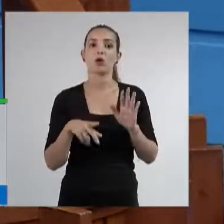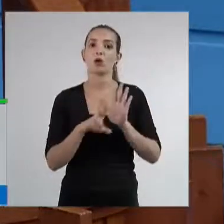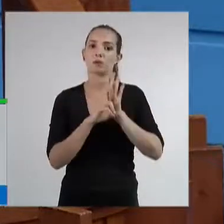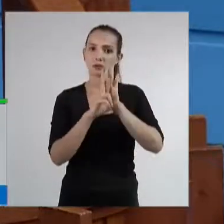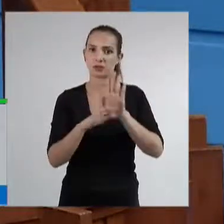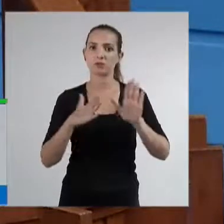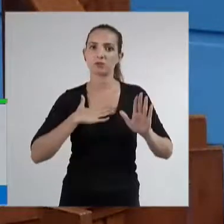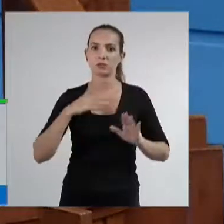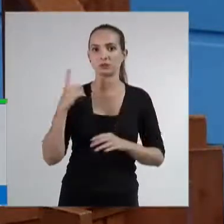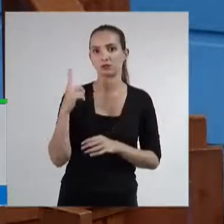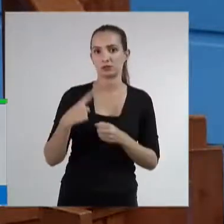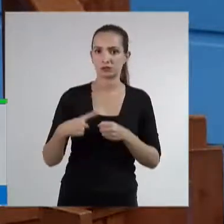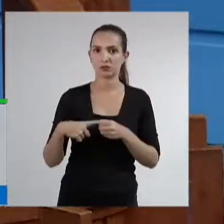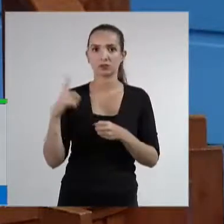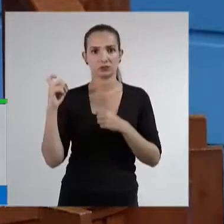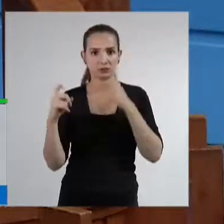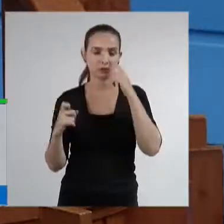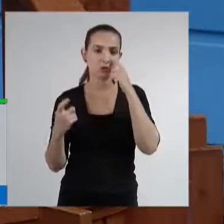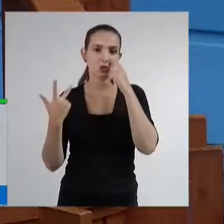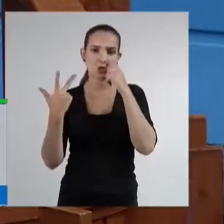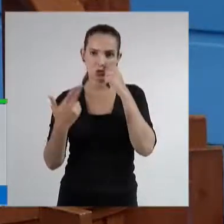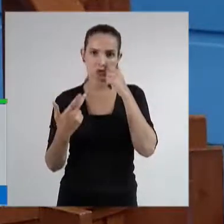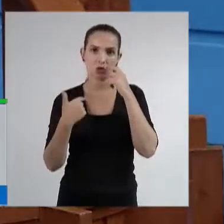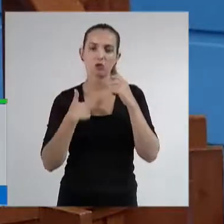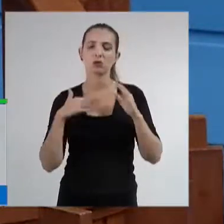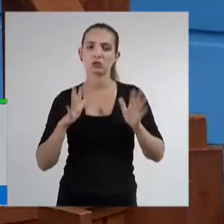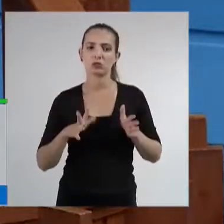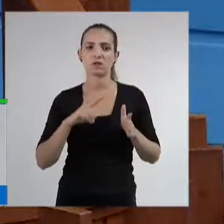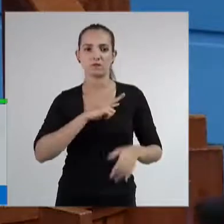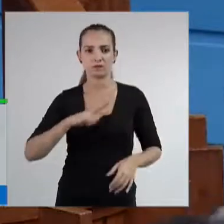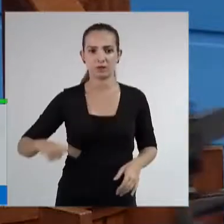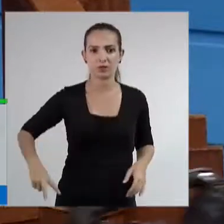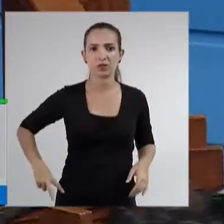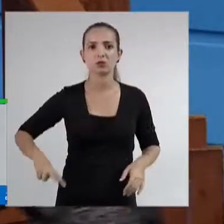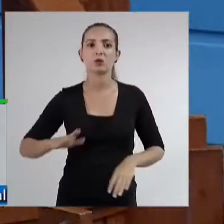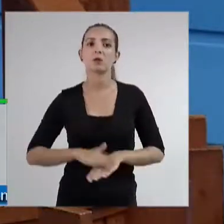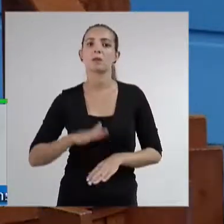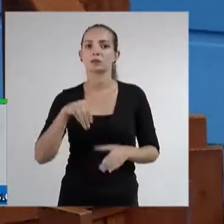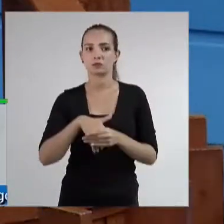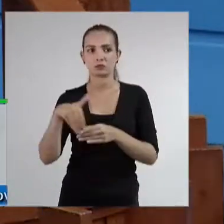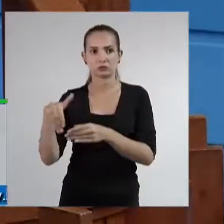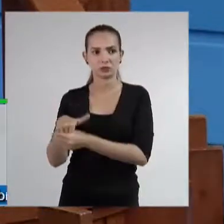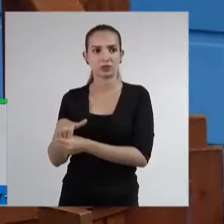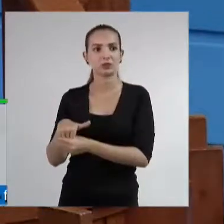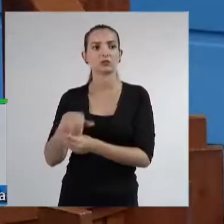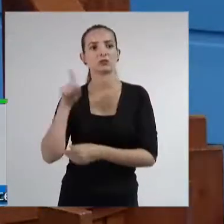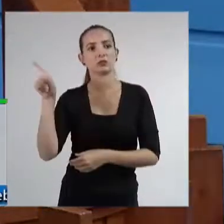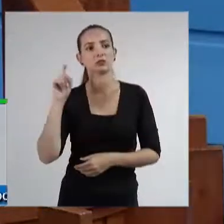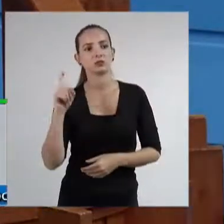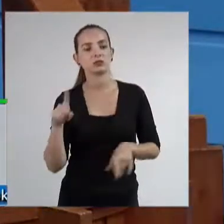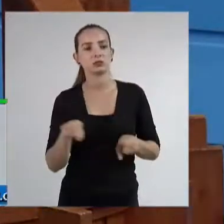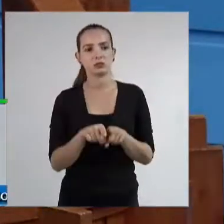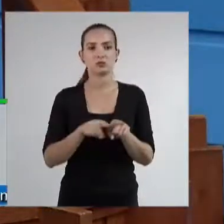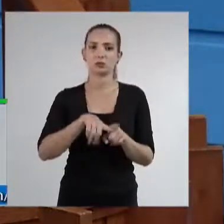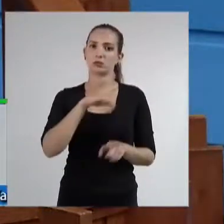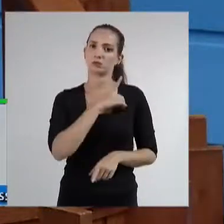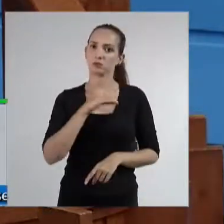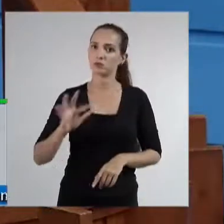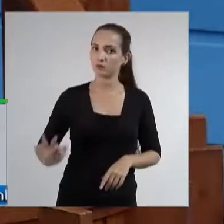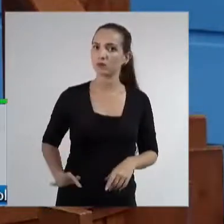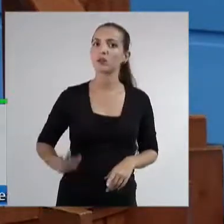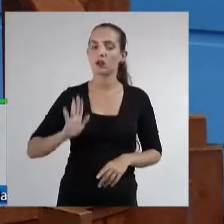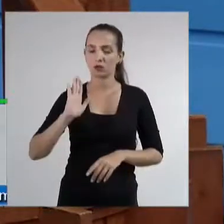como fiz como vereador, também mais votado de Dourados, como deputado federal por alguns